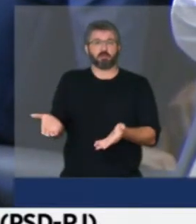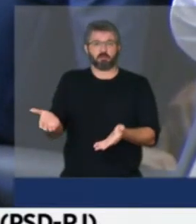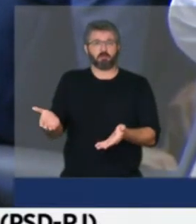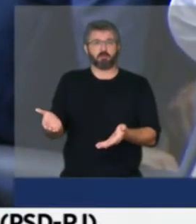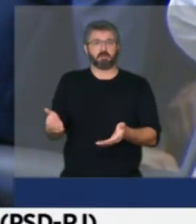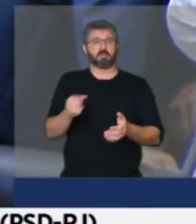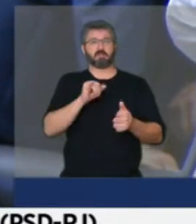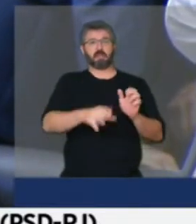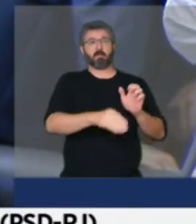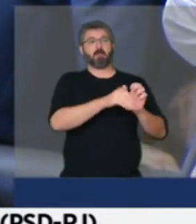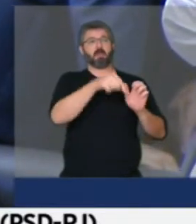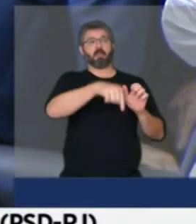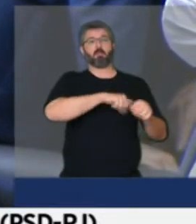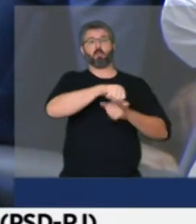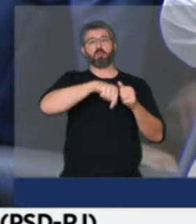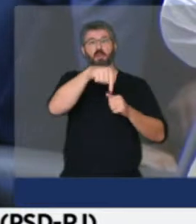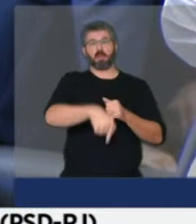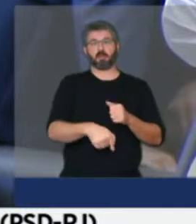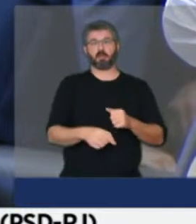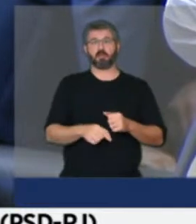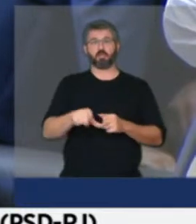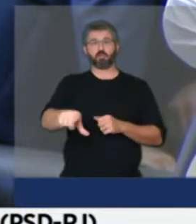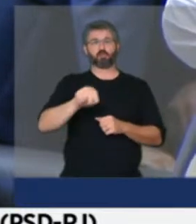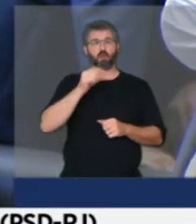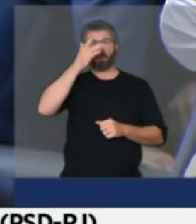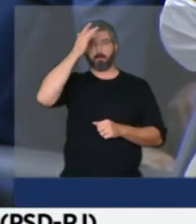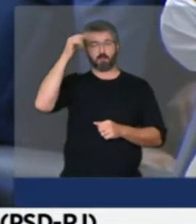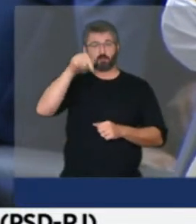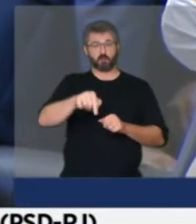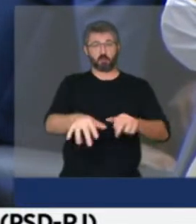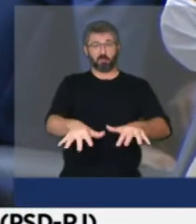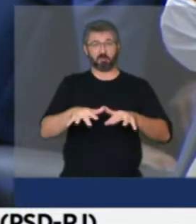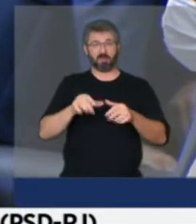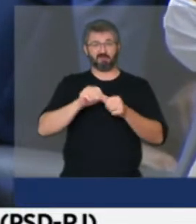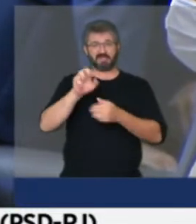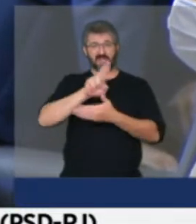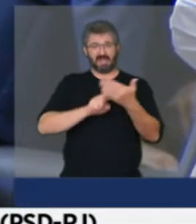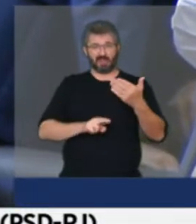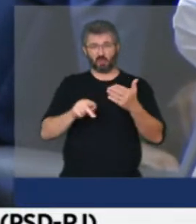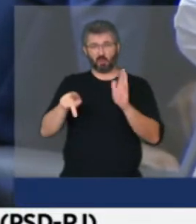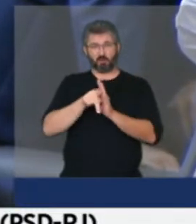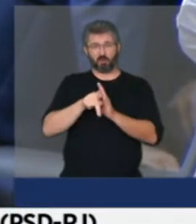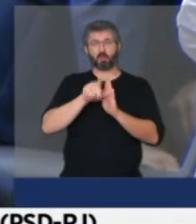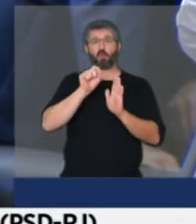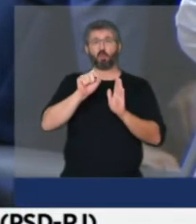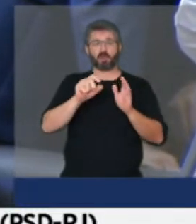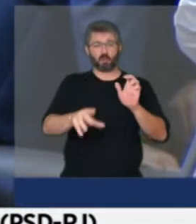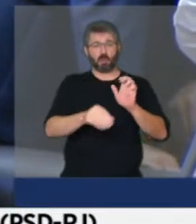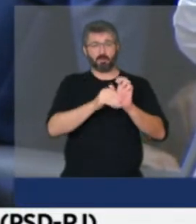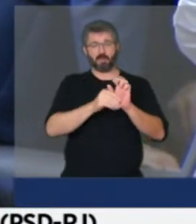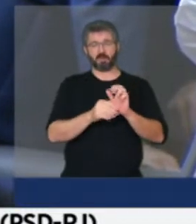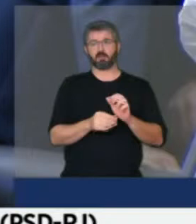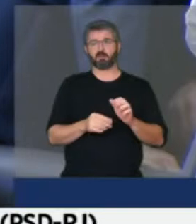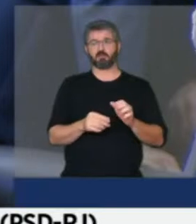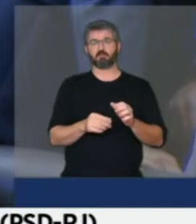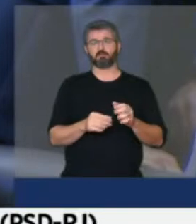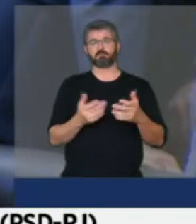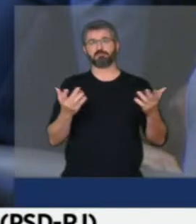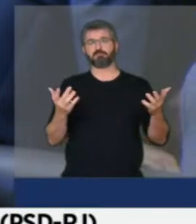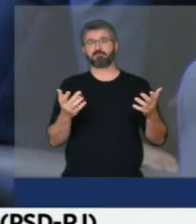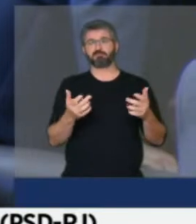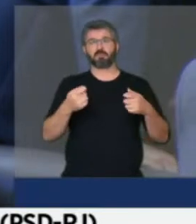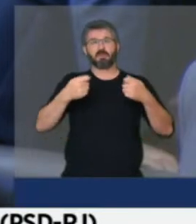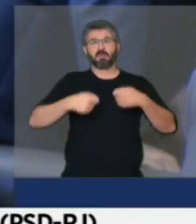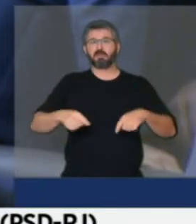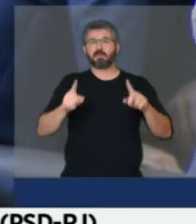Possibilidade de nomeação de relator em plenário para dar parecer a essas emendas, o qual não necessitará